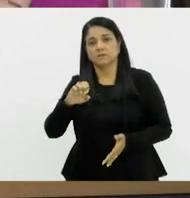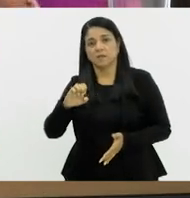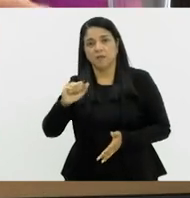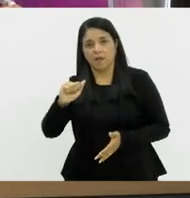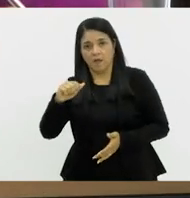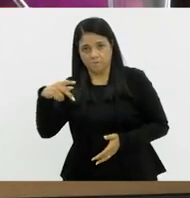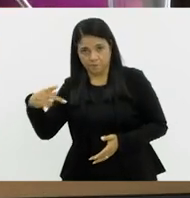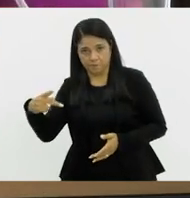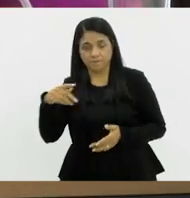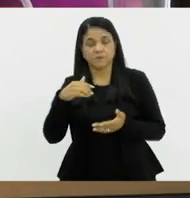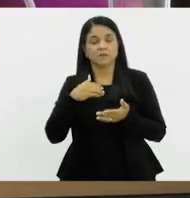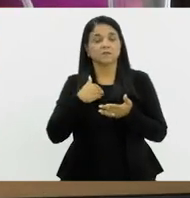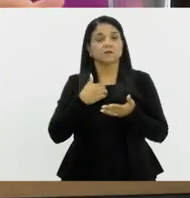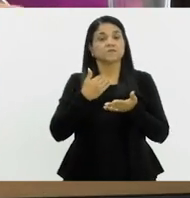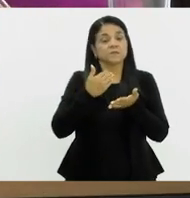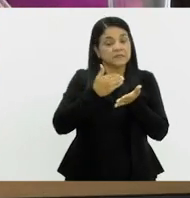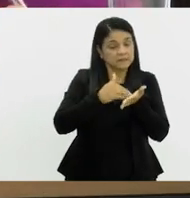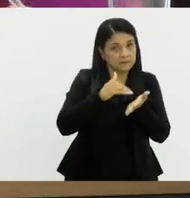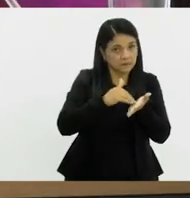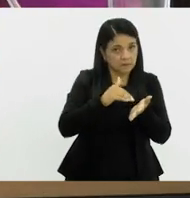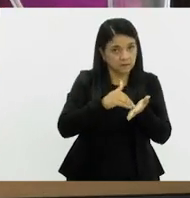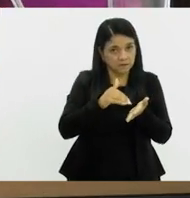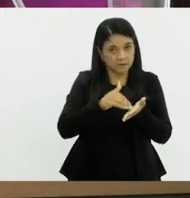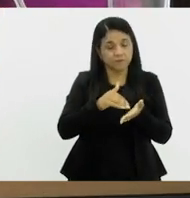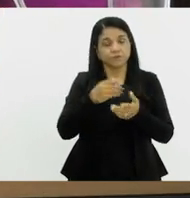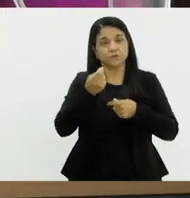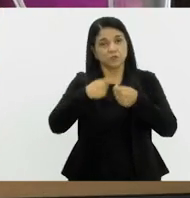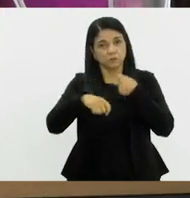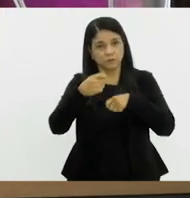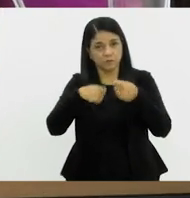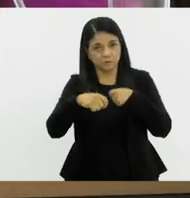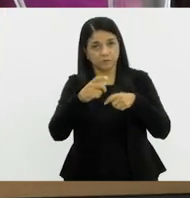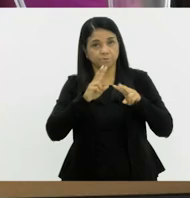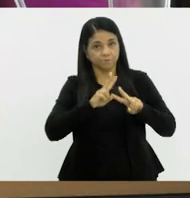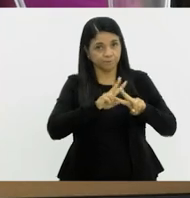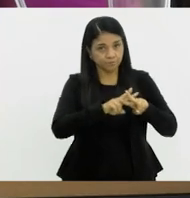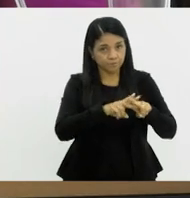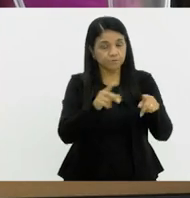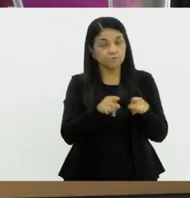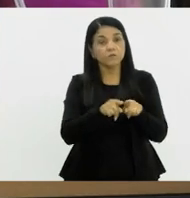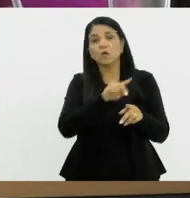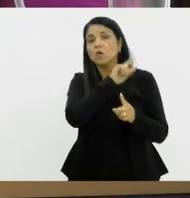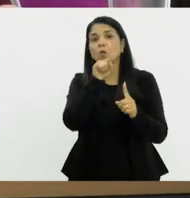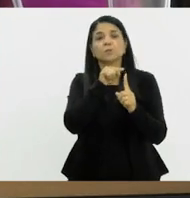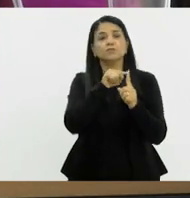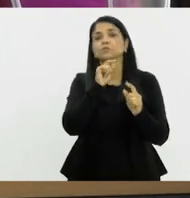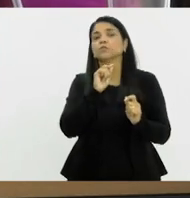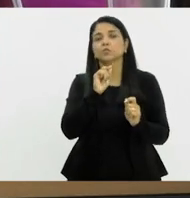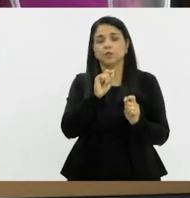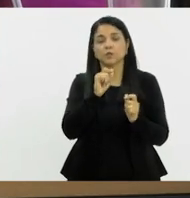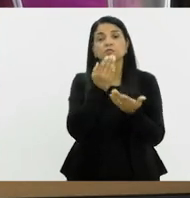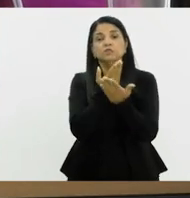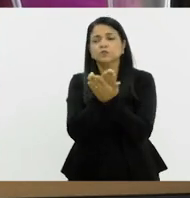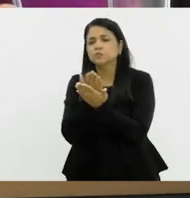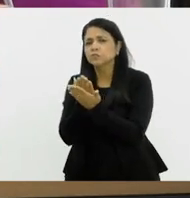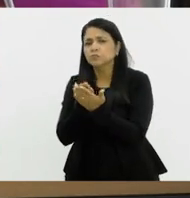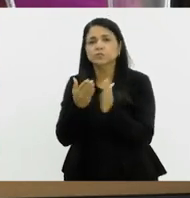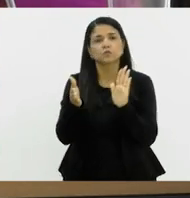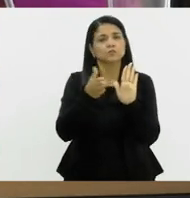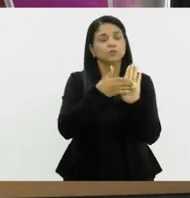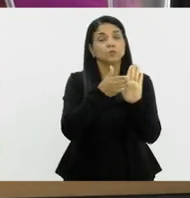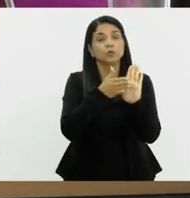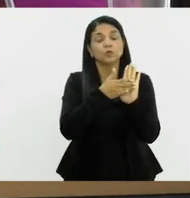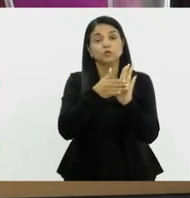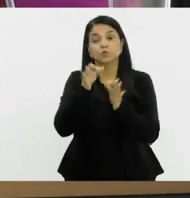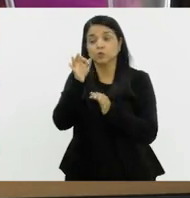de Administração Penitenciária. E o objetivo foi exatamente estudar o que estava proposto pelo juiz